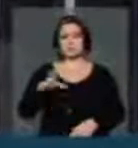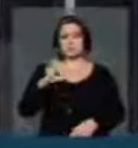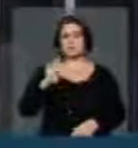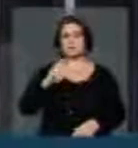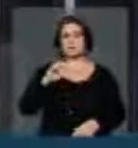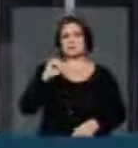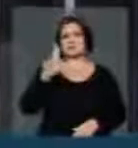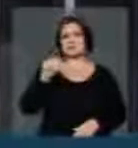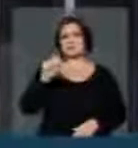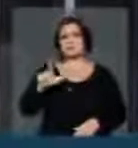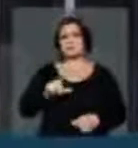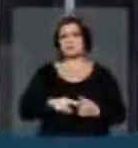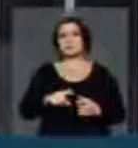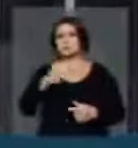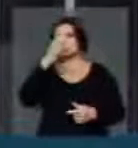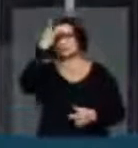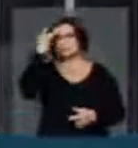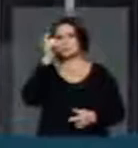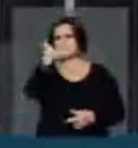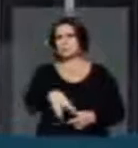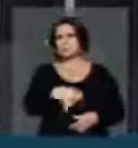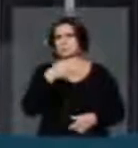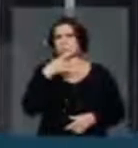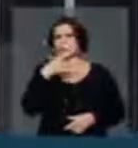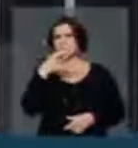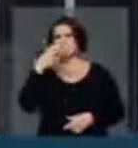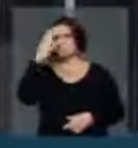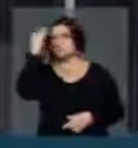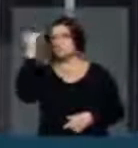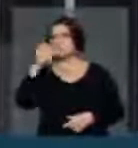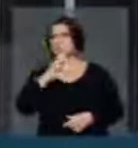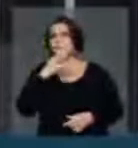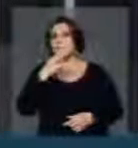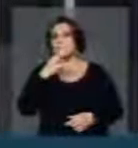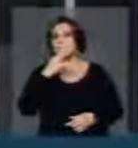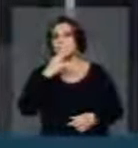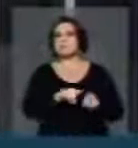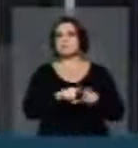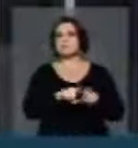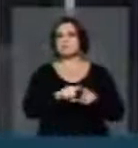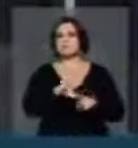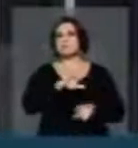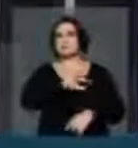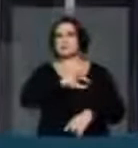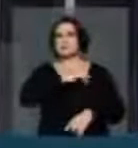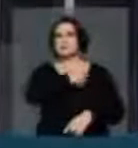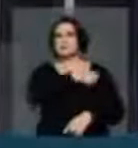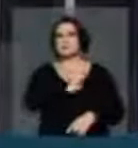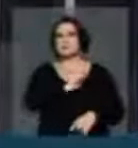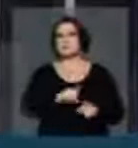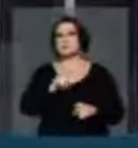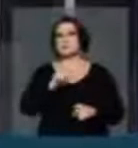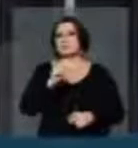Alagoas, figura conhecida, muito conhecida, inclusive, da Polícia Federal e dos